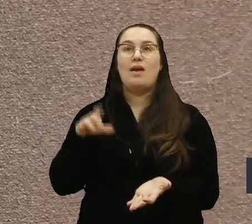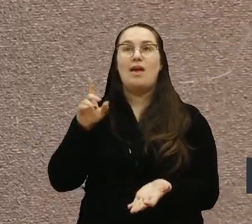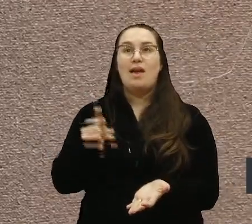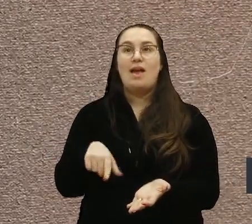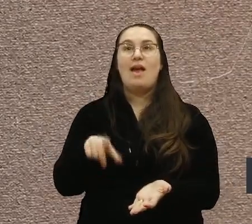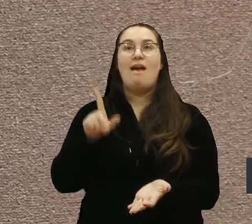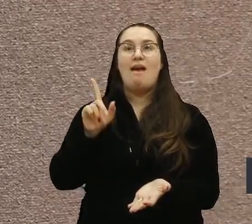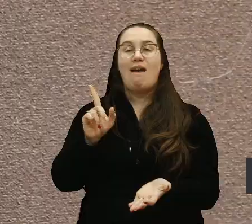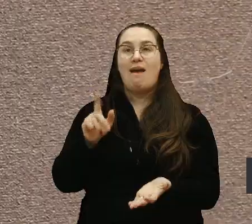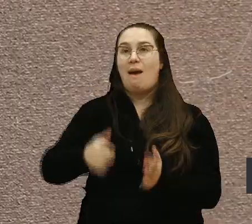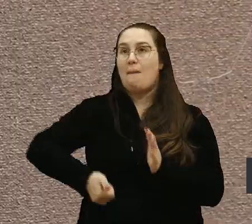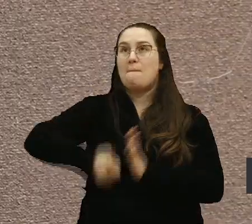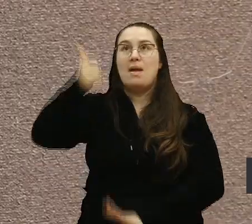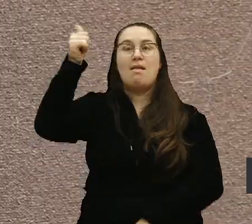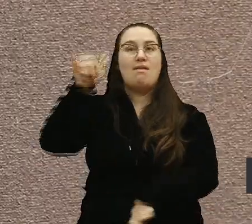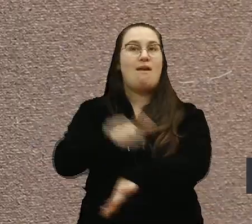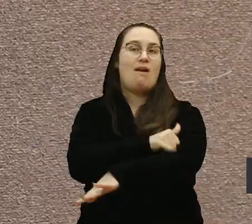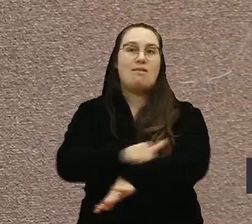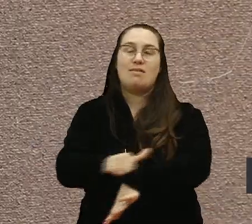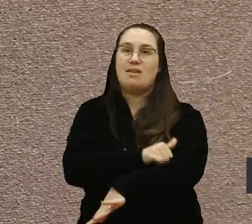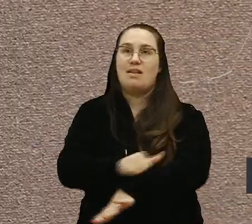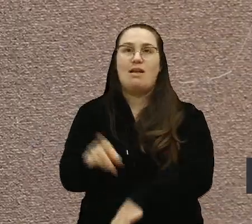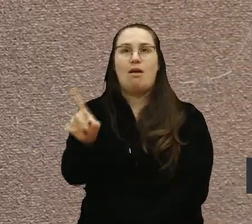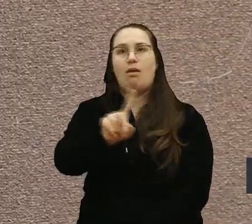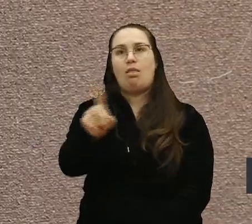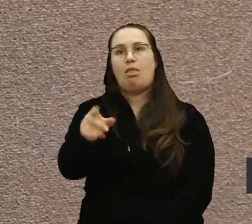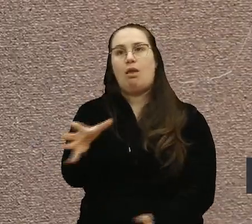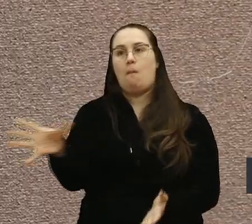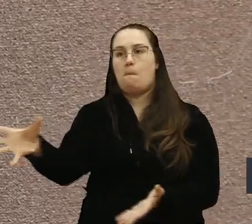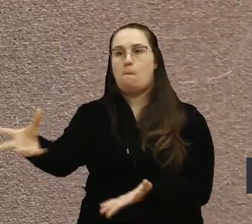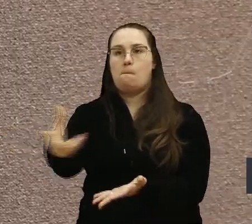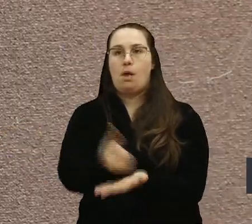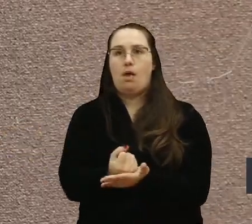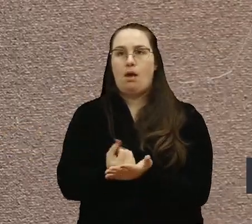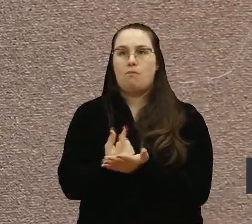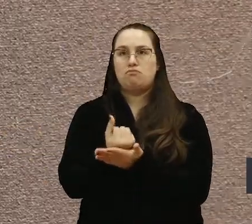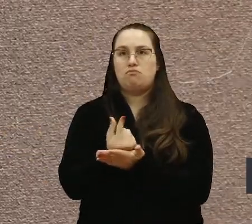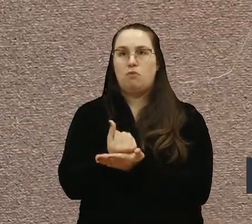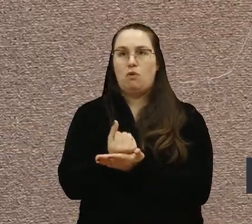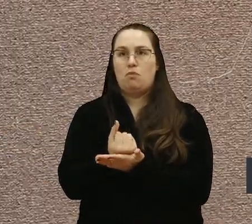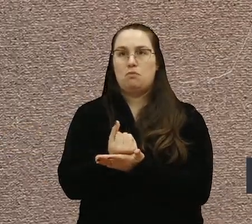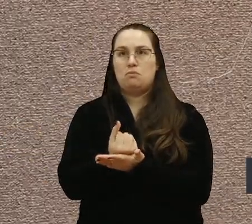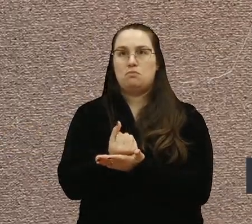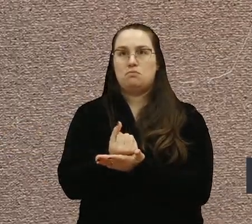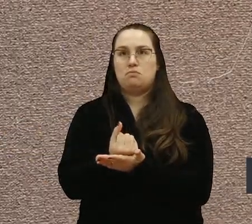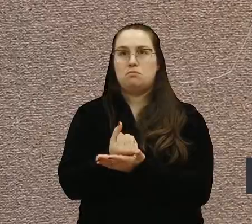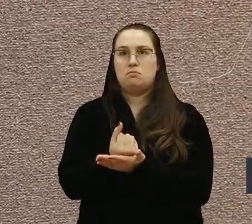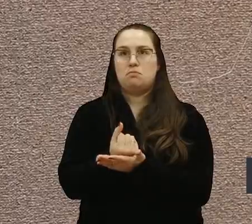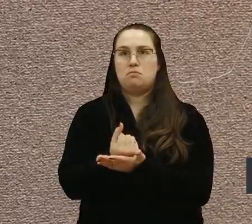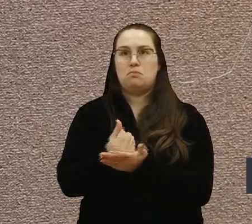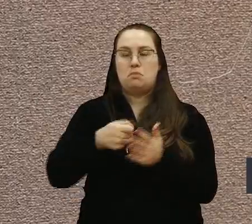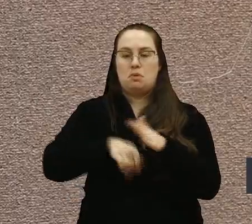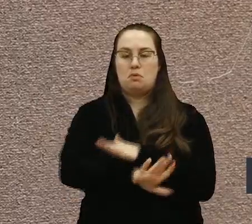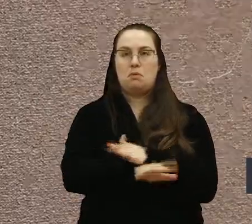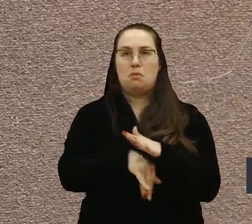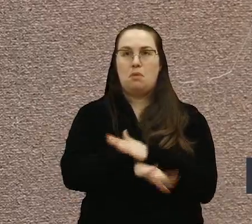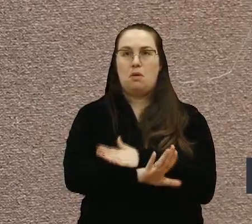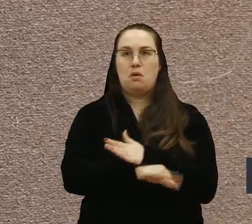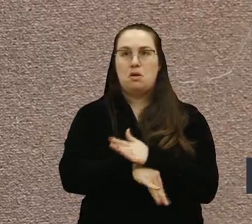Essa seria a melhor solução. E não pegar esse dinheiro para colocar no caixa